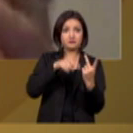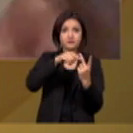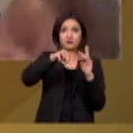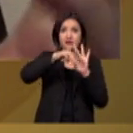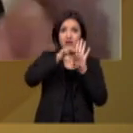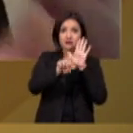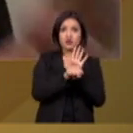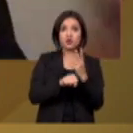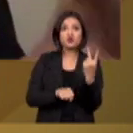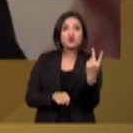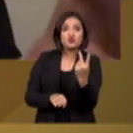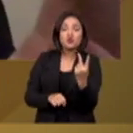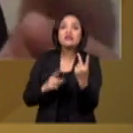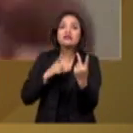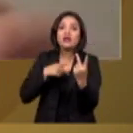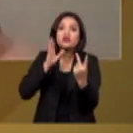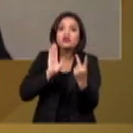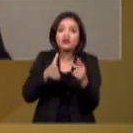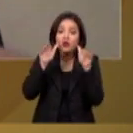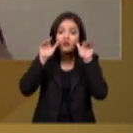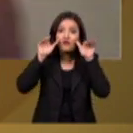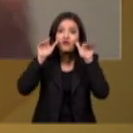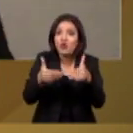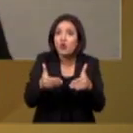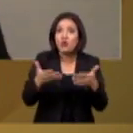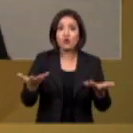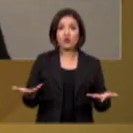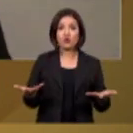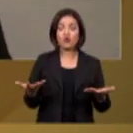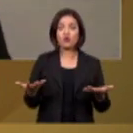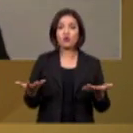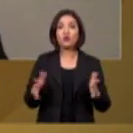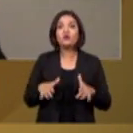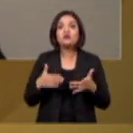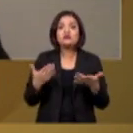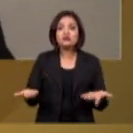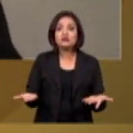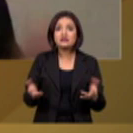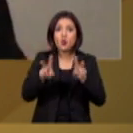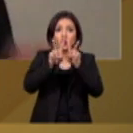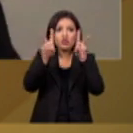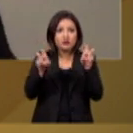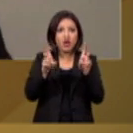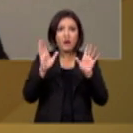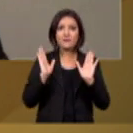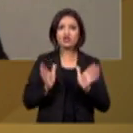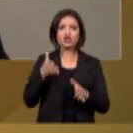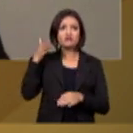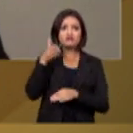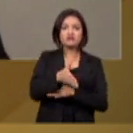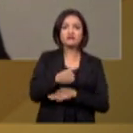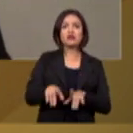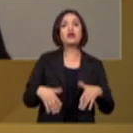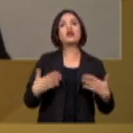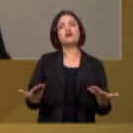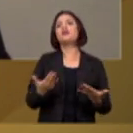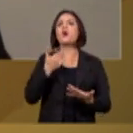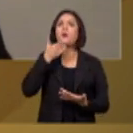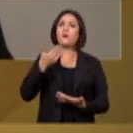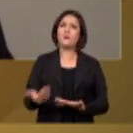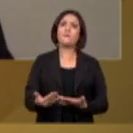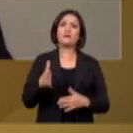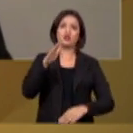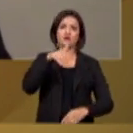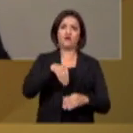tem balizas precisas não eu penso que deflui no voto do eminente